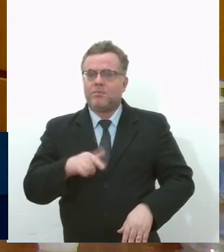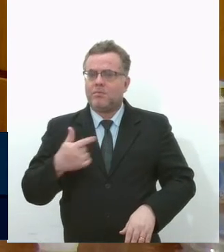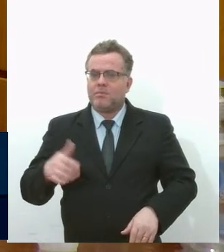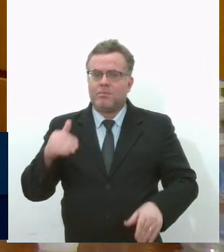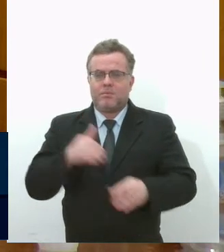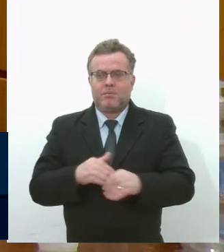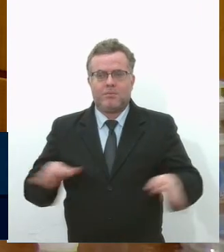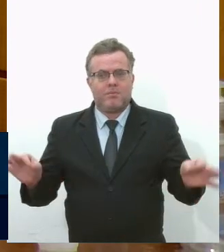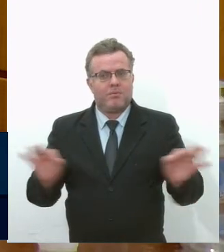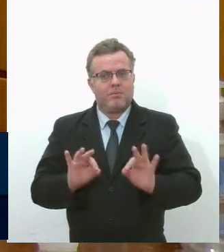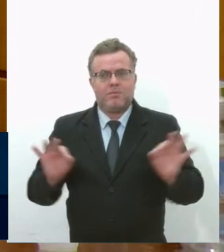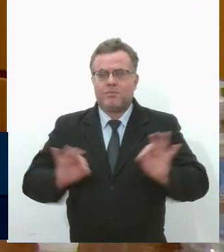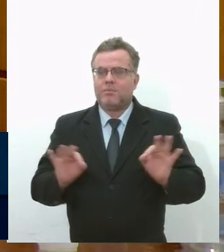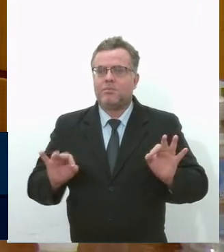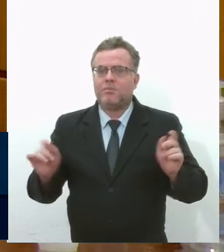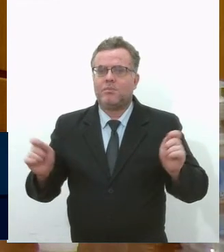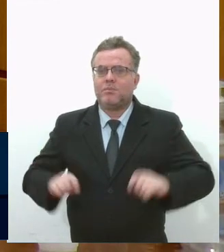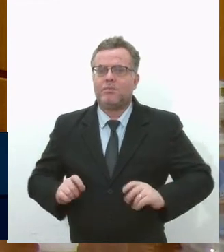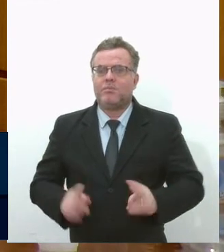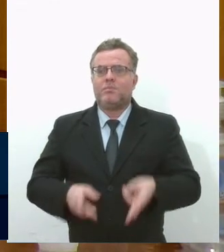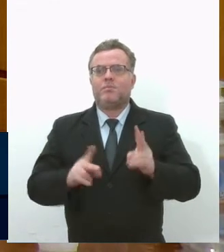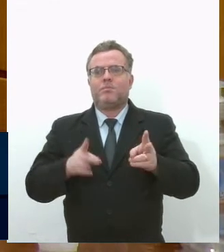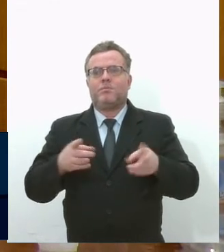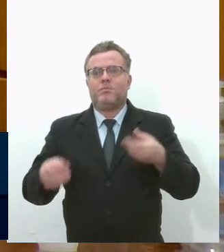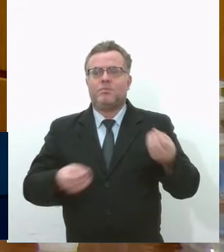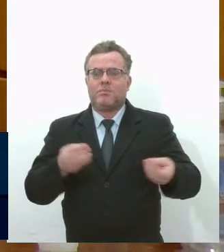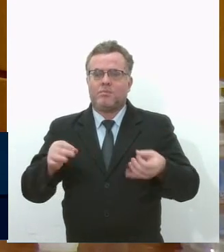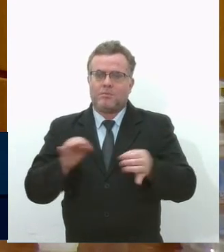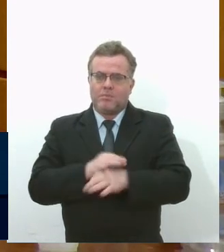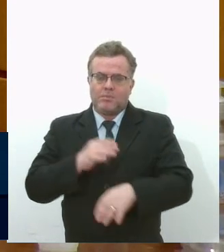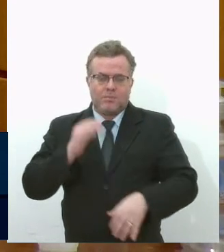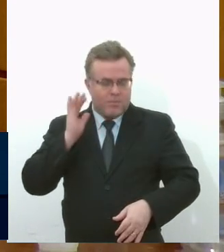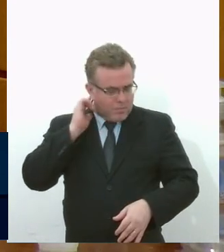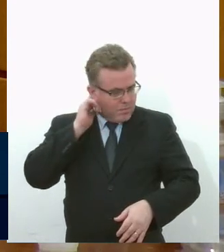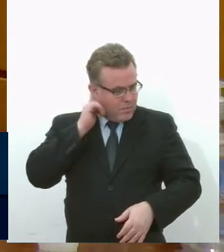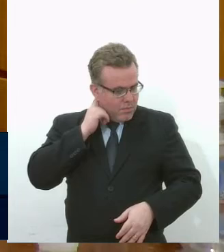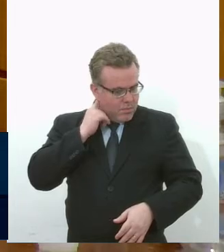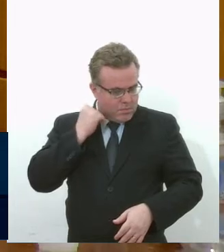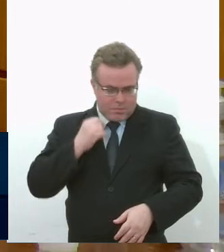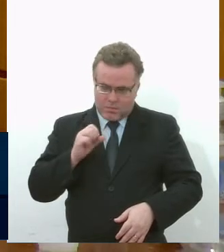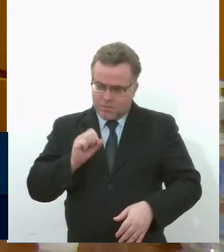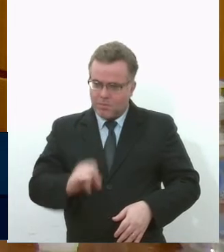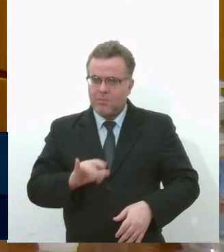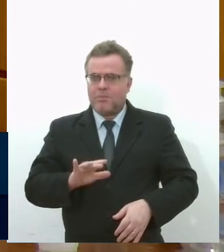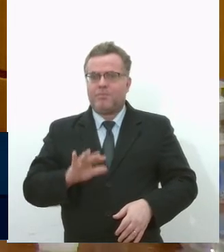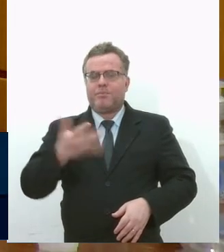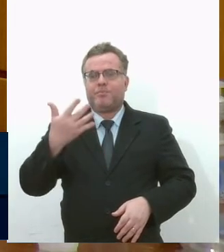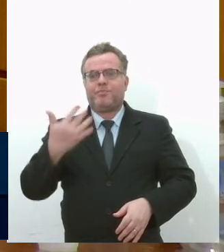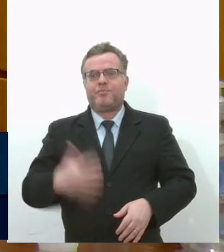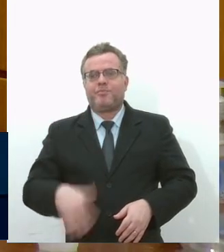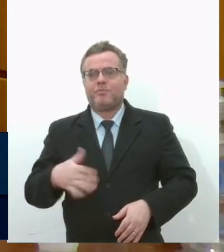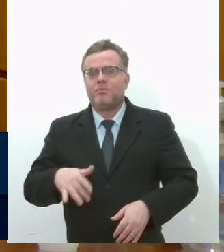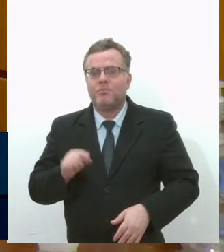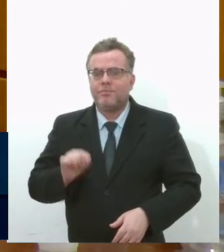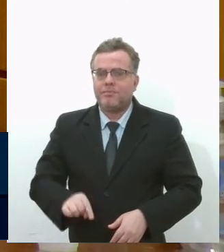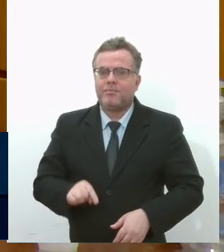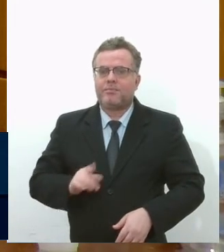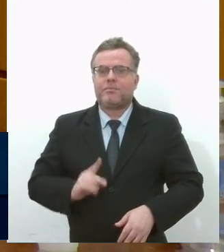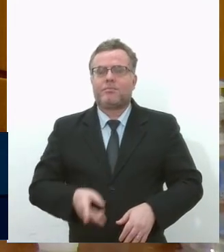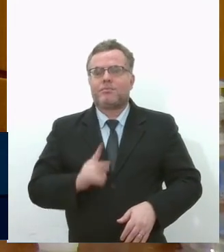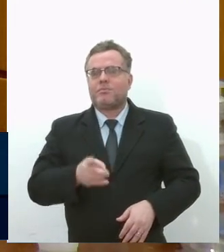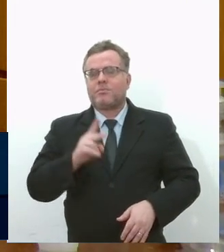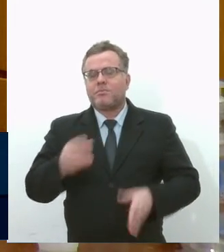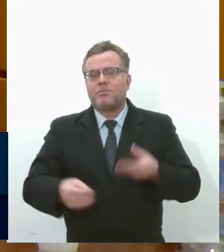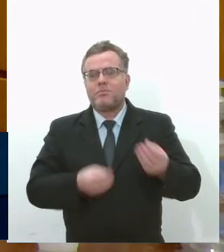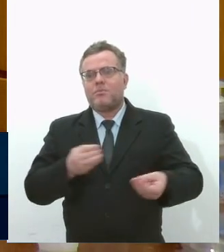Minerva. Não há voto de Minerva. Porque se houver, sempre, e Sergipe é